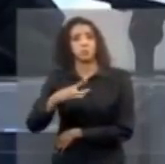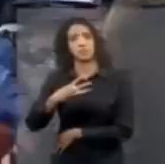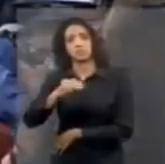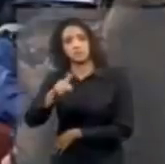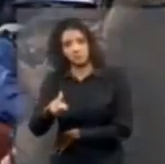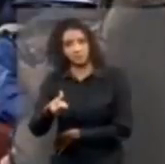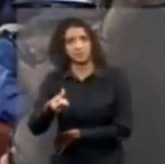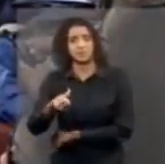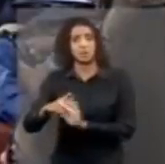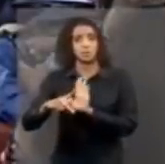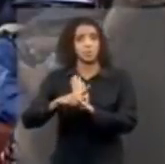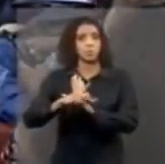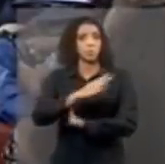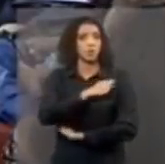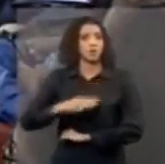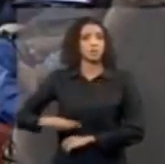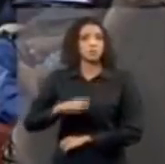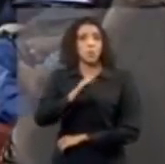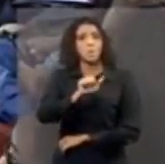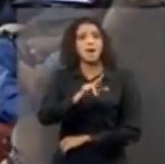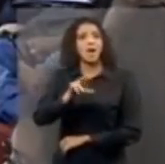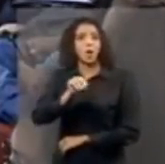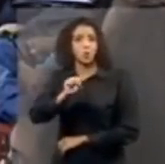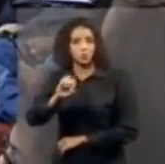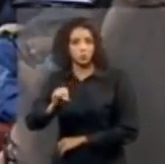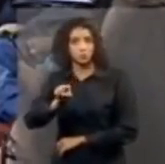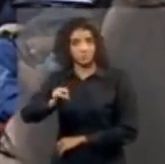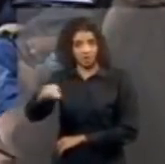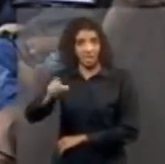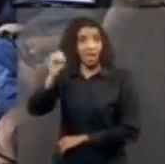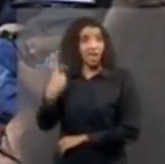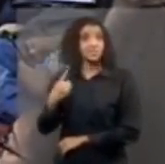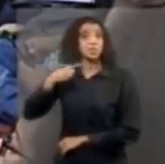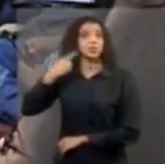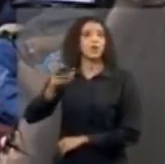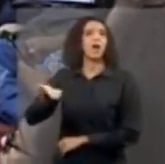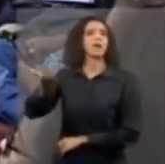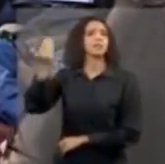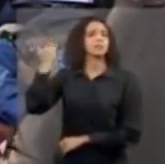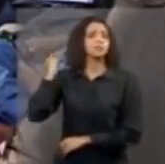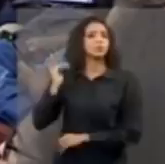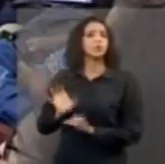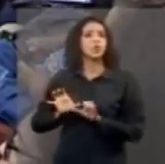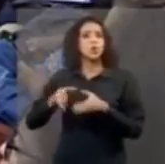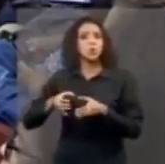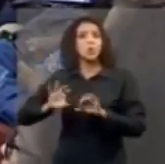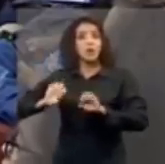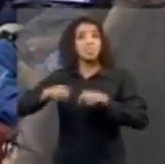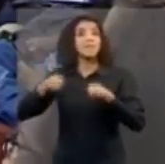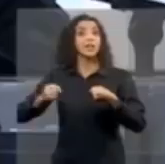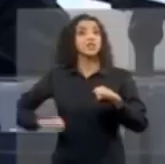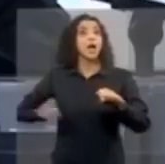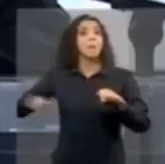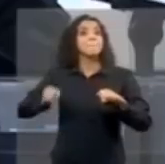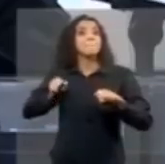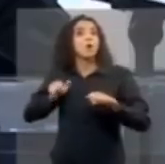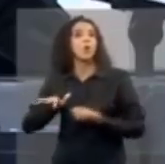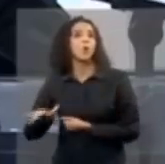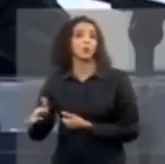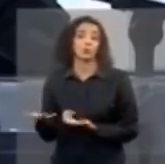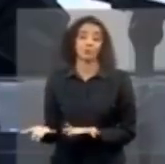124.306, redigido pelo ministro Barroso, ex-advogado de organizações que defendem a despenalização do